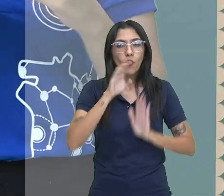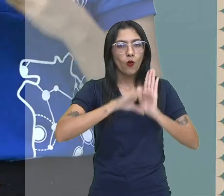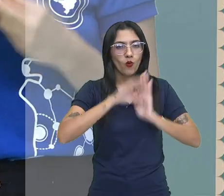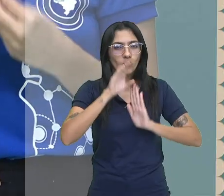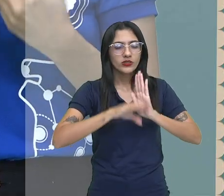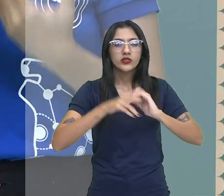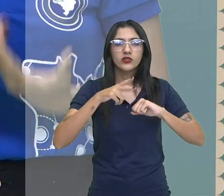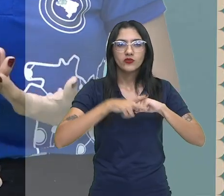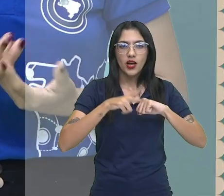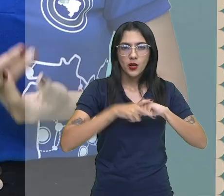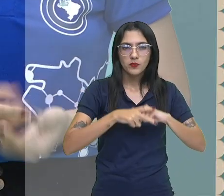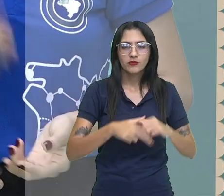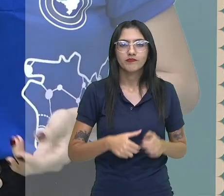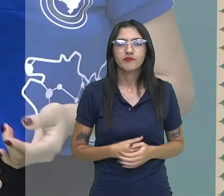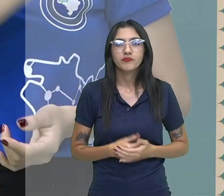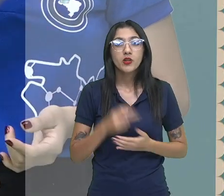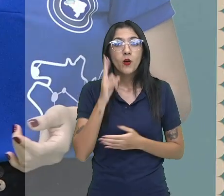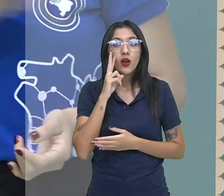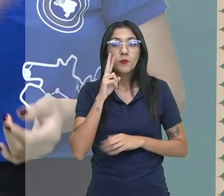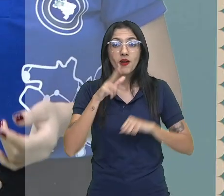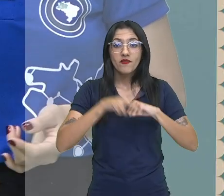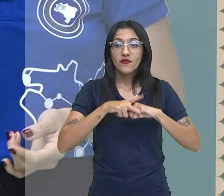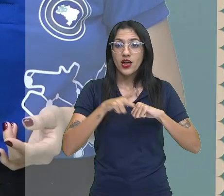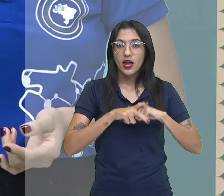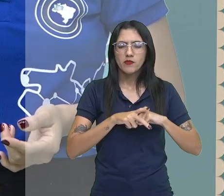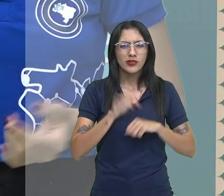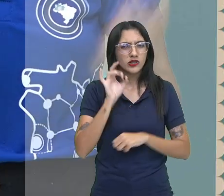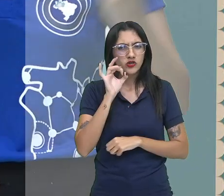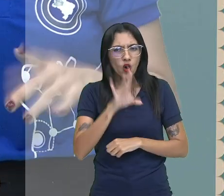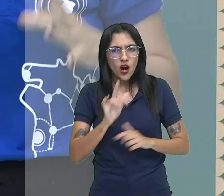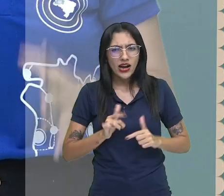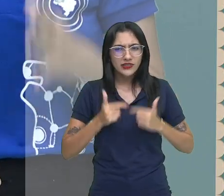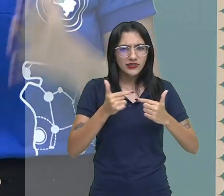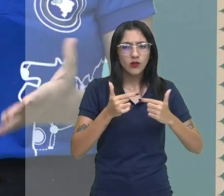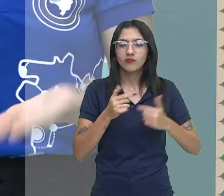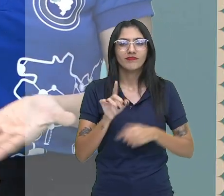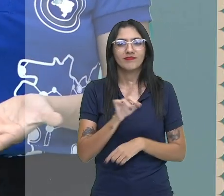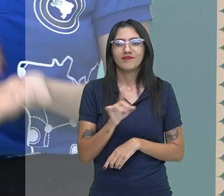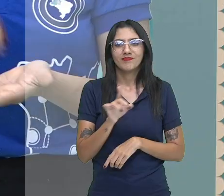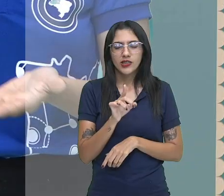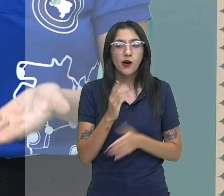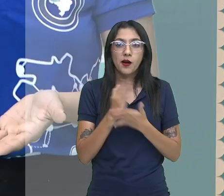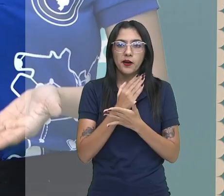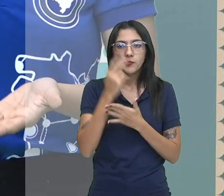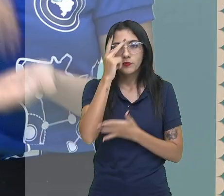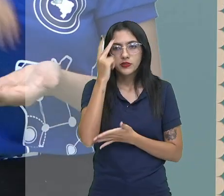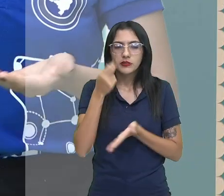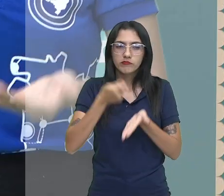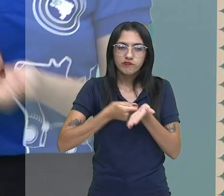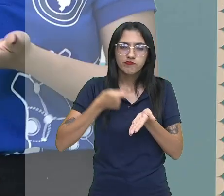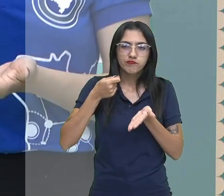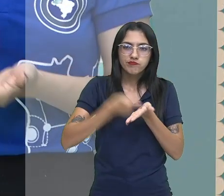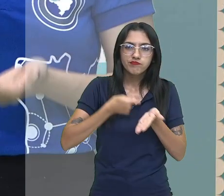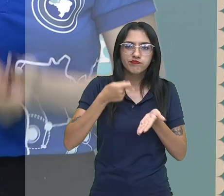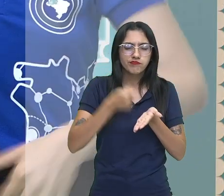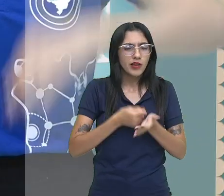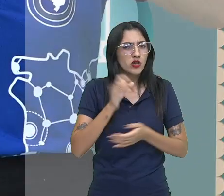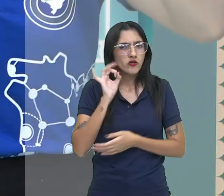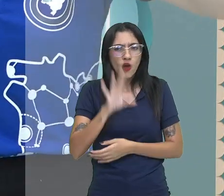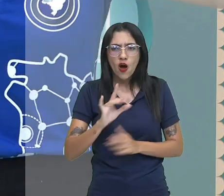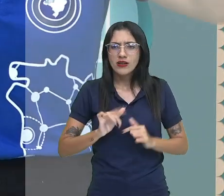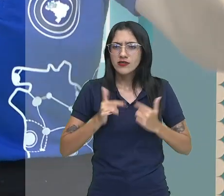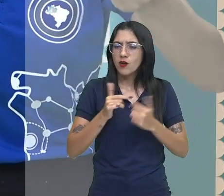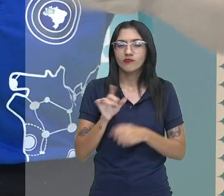verbo. Vale lembrar que verbo não é só ação. Muitas pessoas ficam aí batendo na tecla, não, verbo é